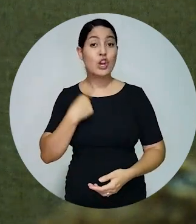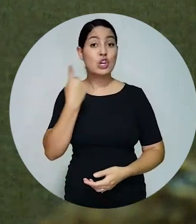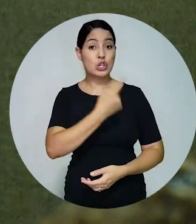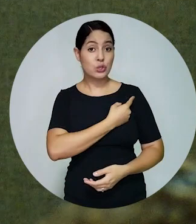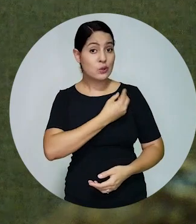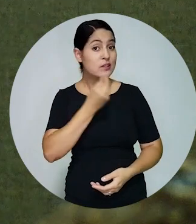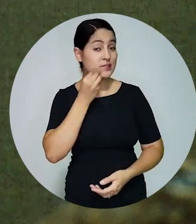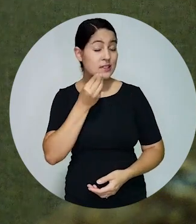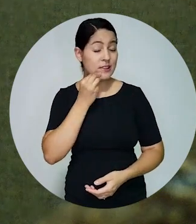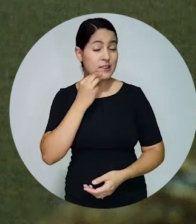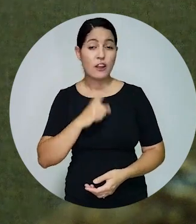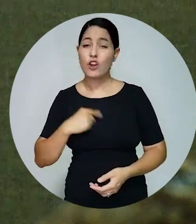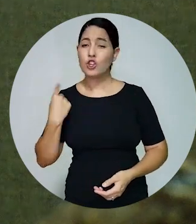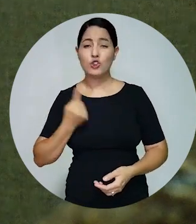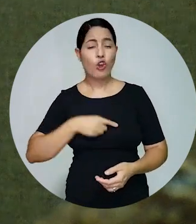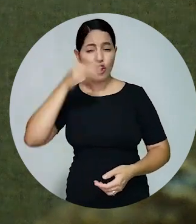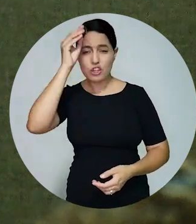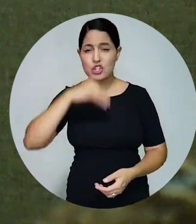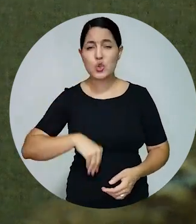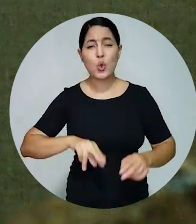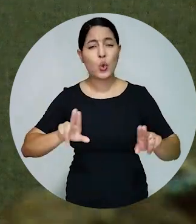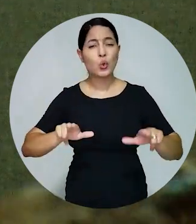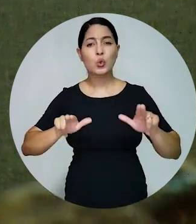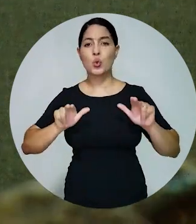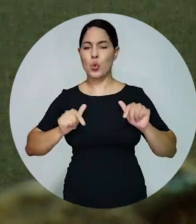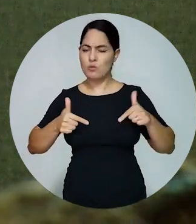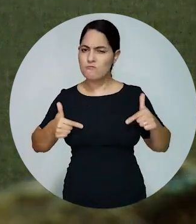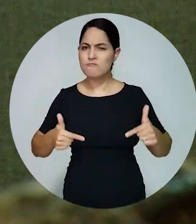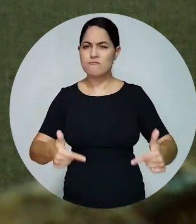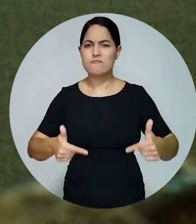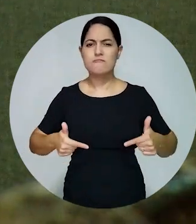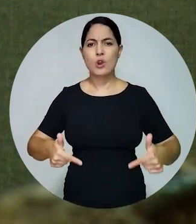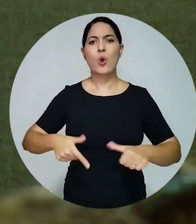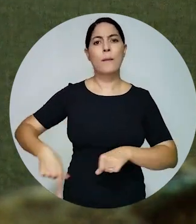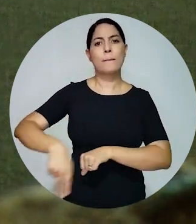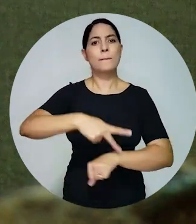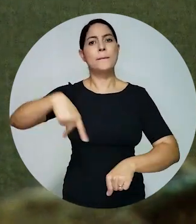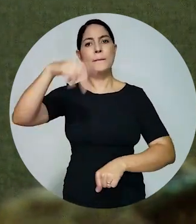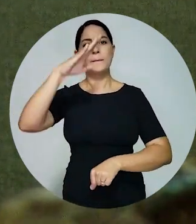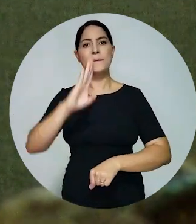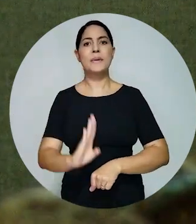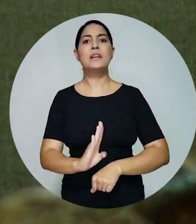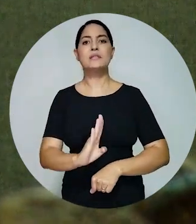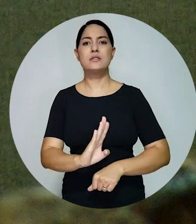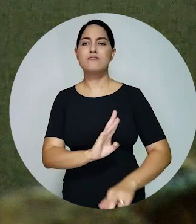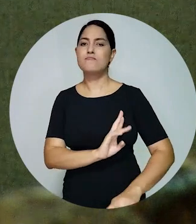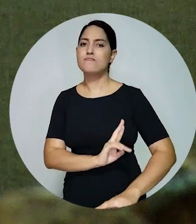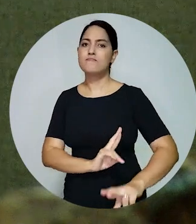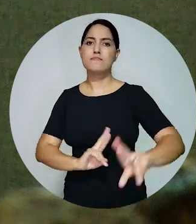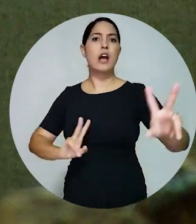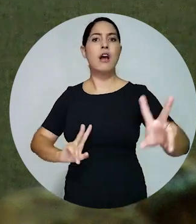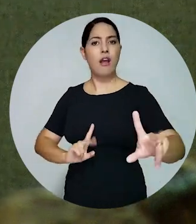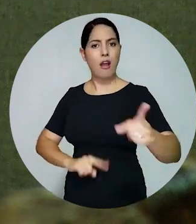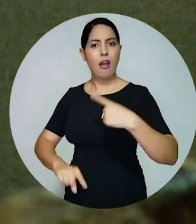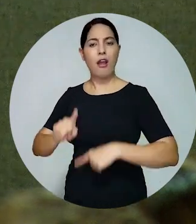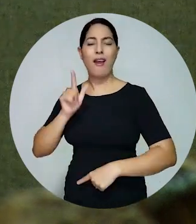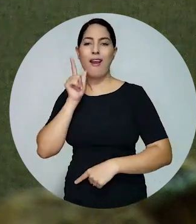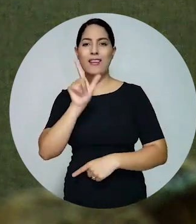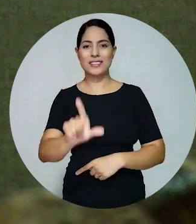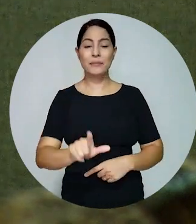Tentando, porque a gente tenta, a gente não desiste, fazer um Brasil